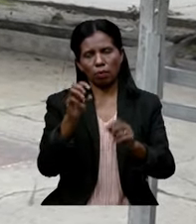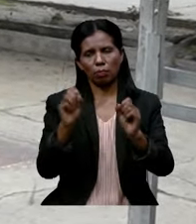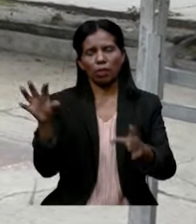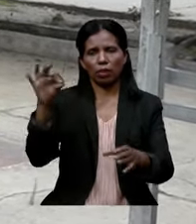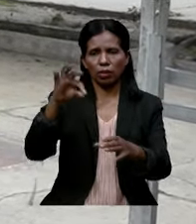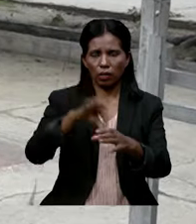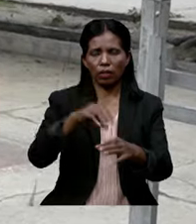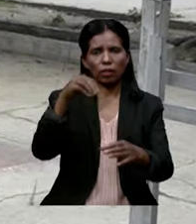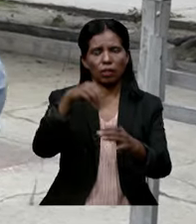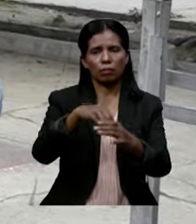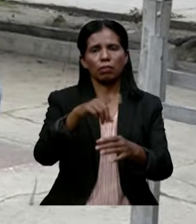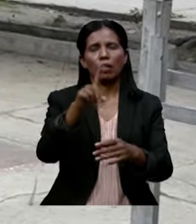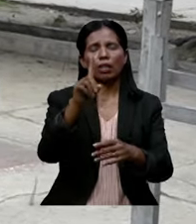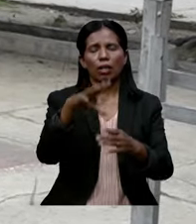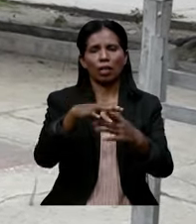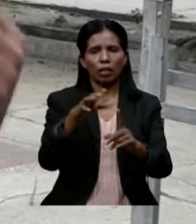eleição. Né, bem,